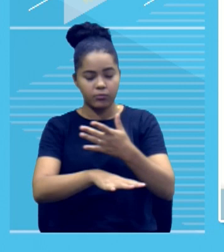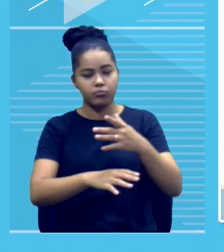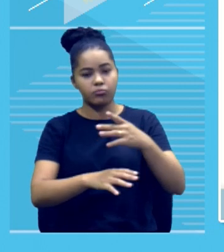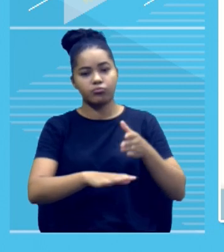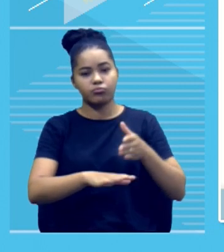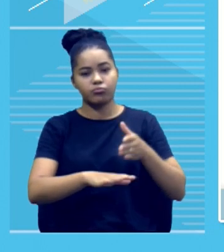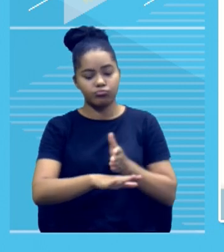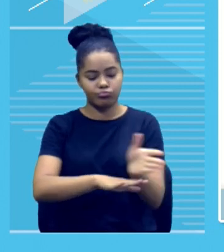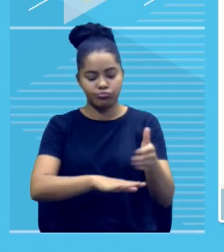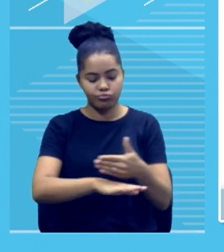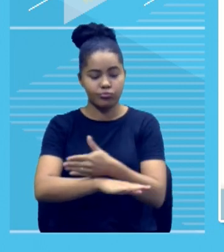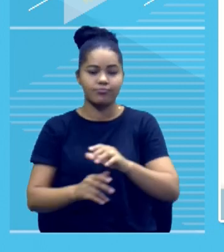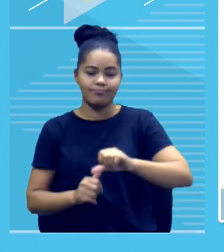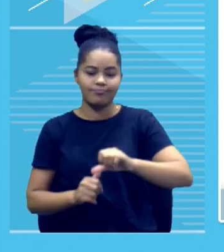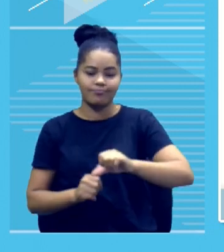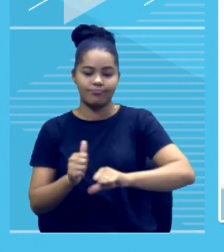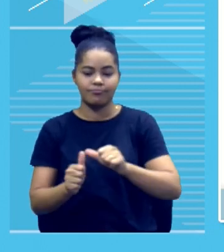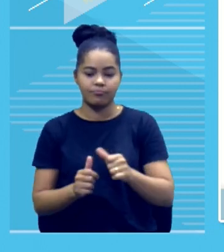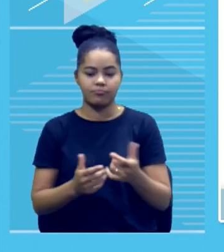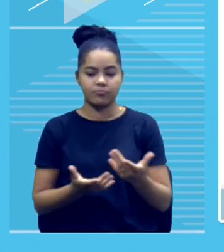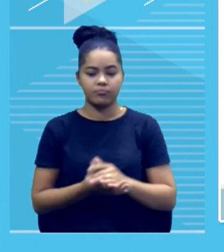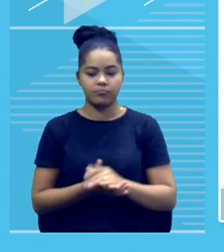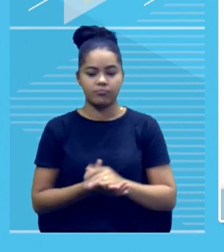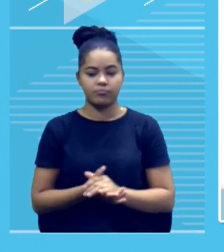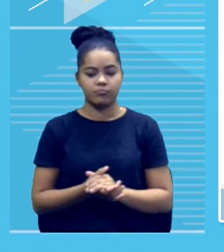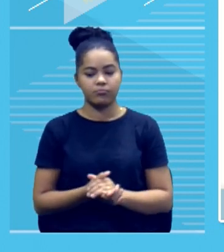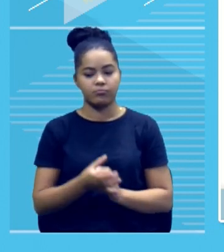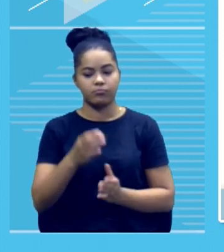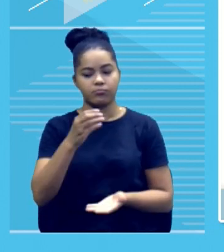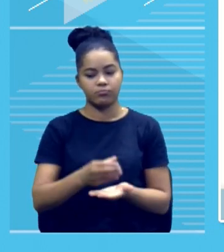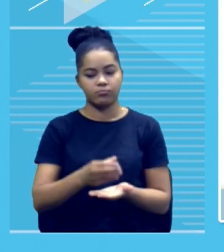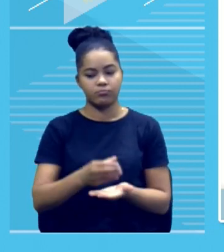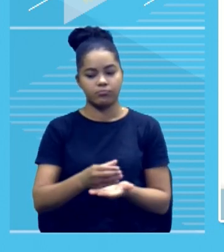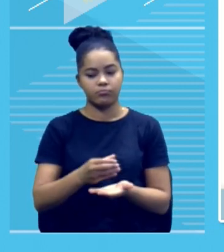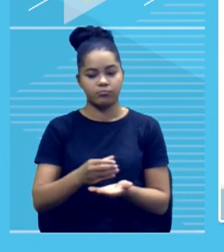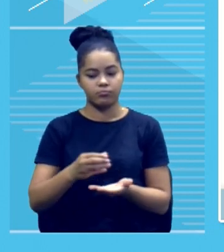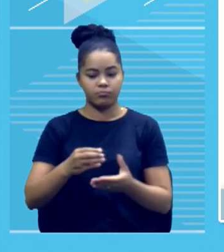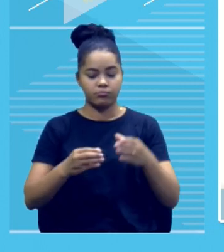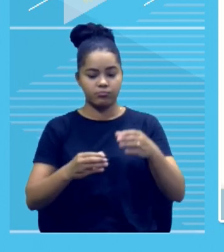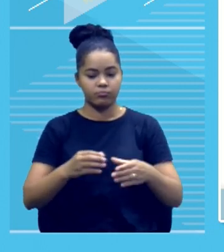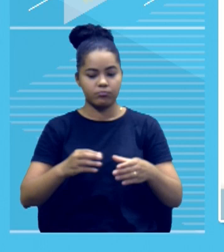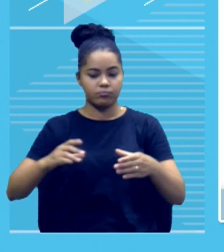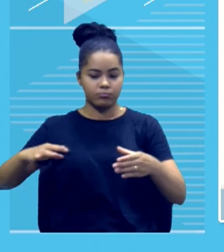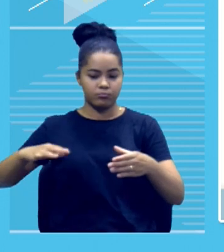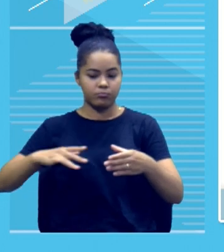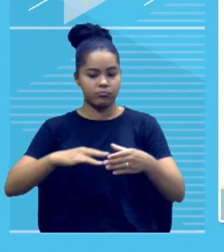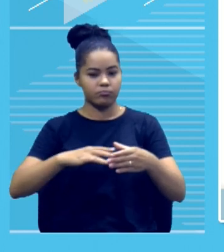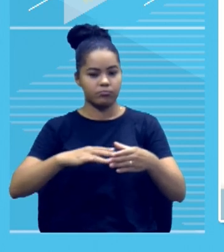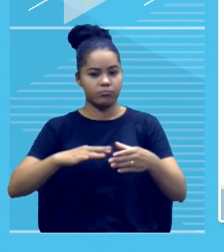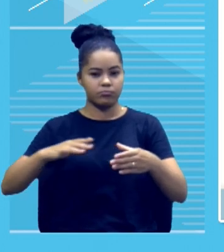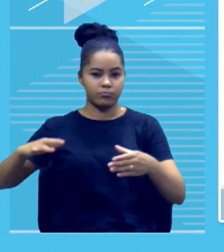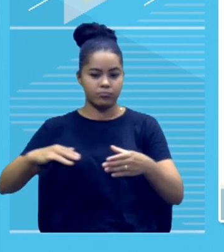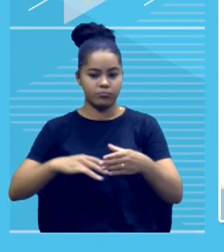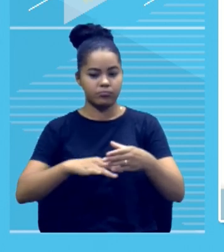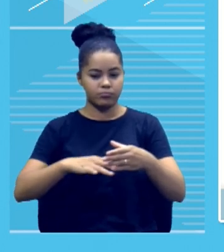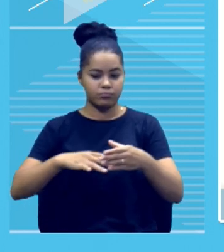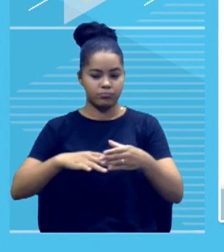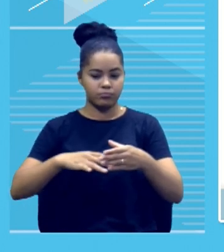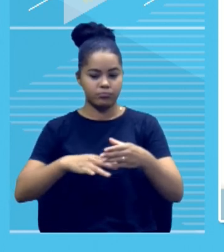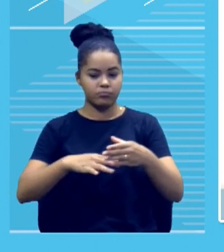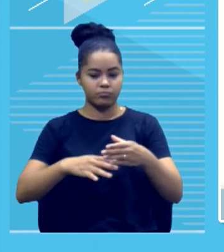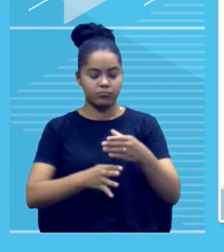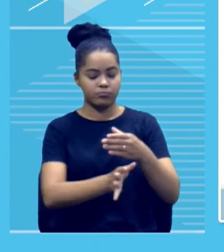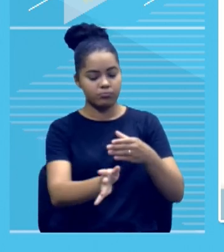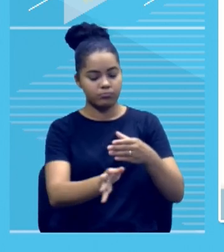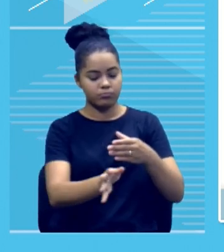polarizada. Então, essa substância, você vai dizer que ela possui atividade ótica. Então, substâncias oticamente ativas